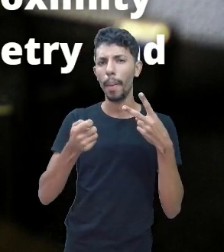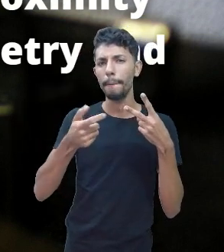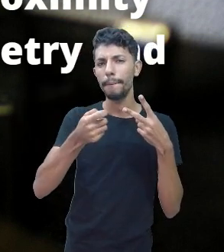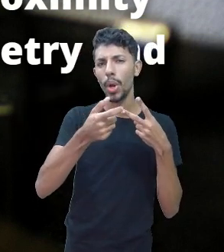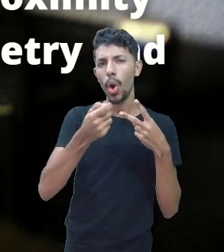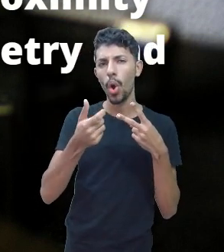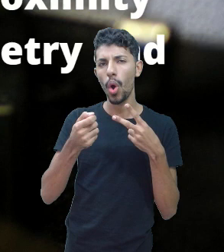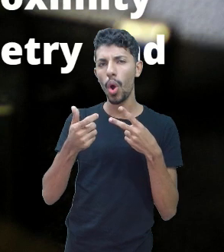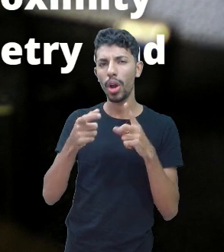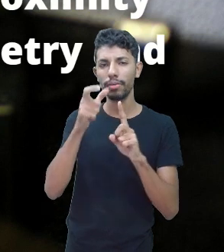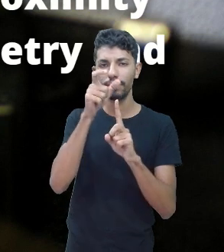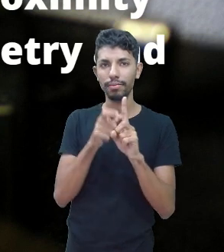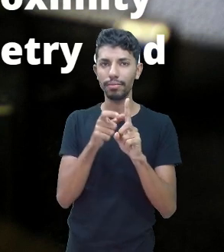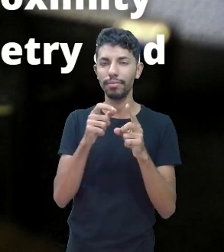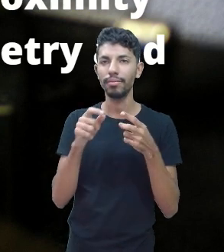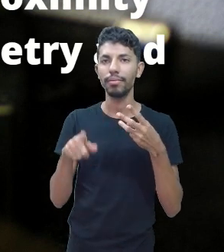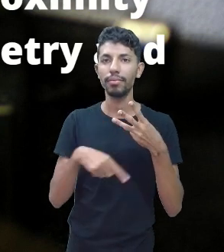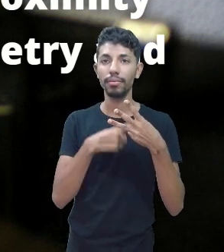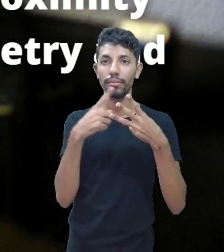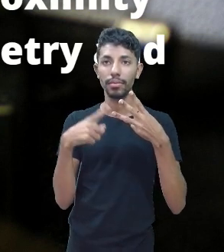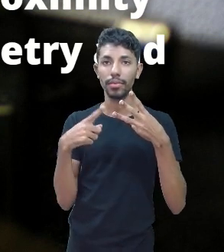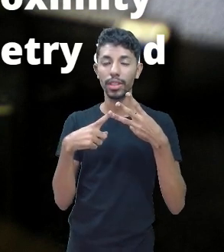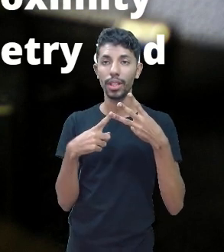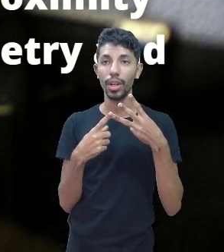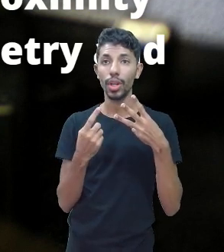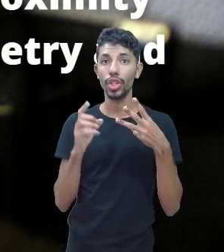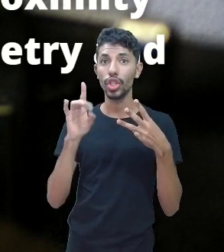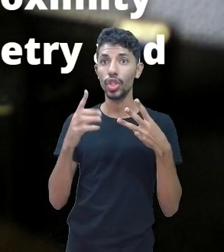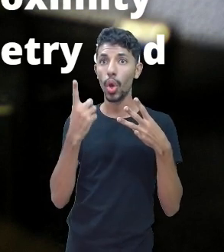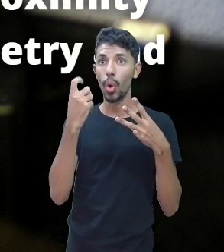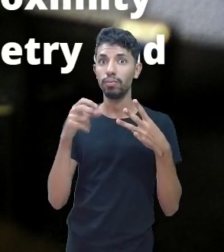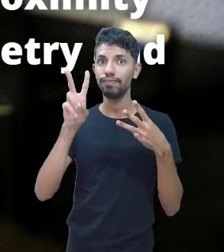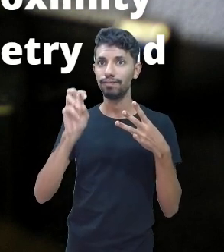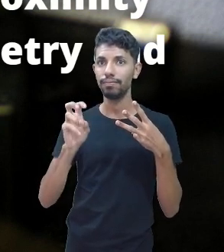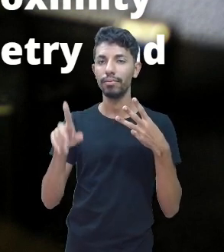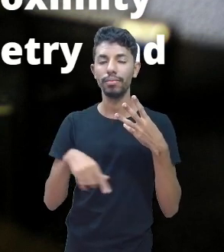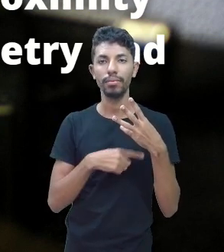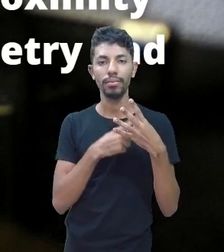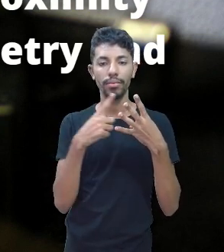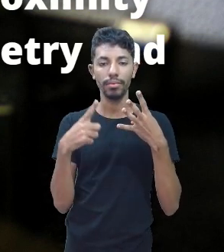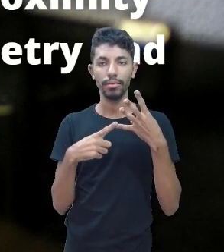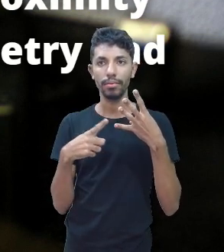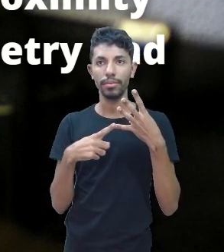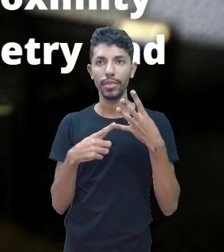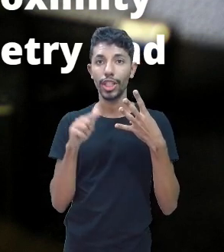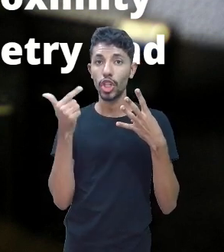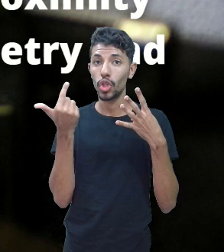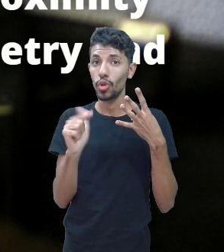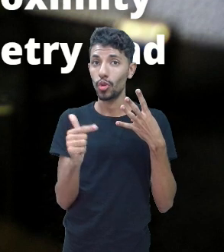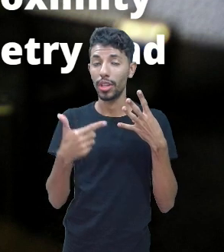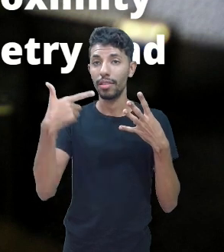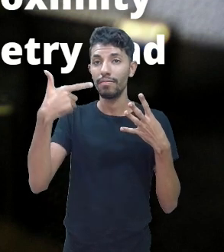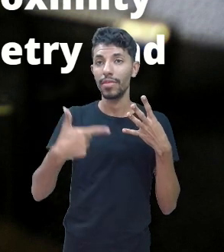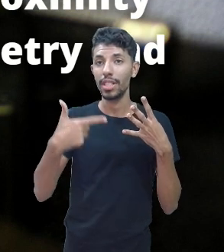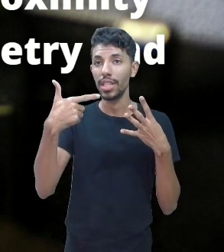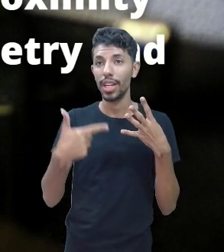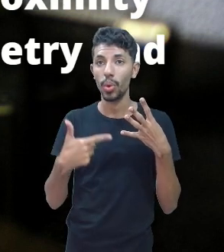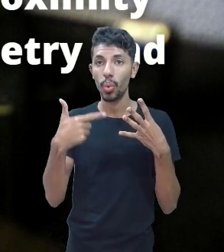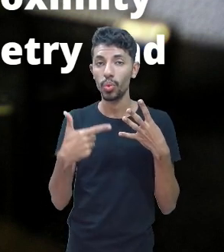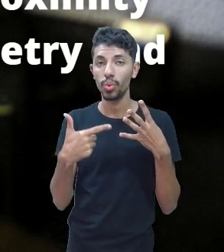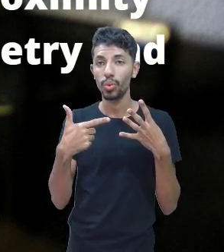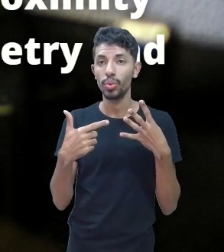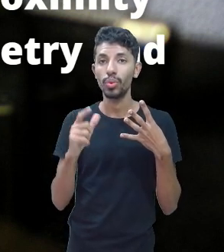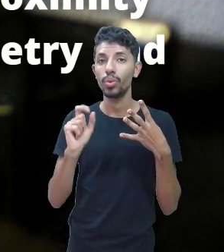poucos personagens. Just one climax, apenas um clímax. No second plot, ou seja,